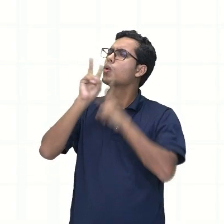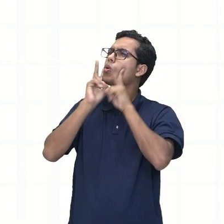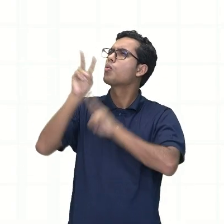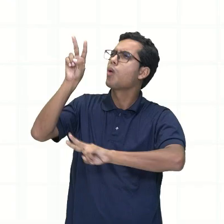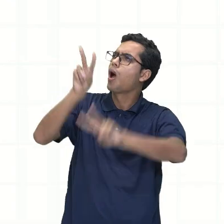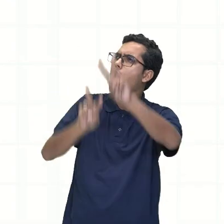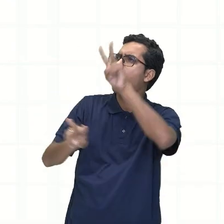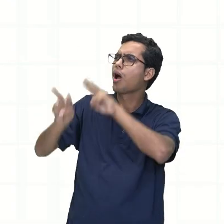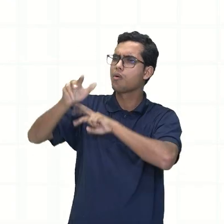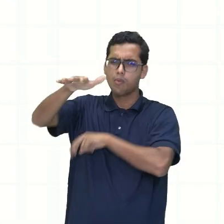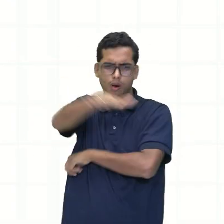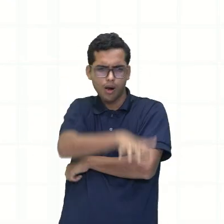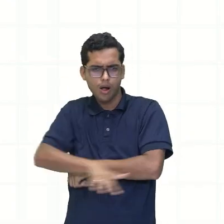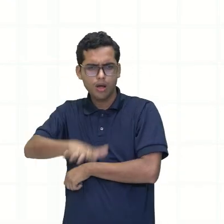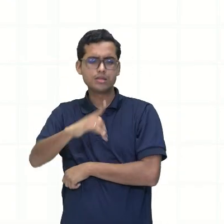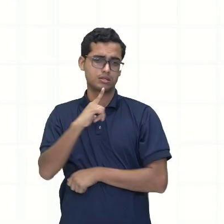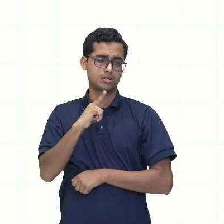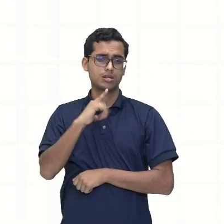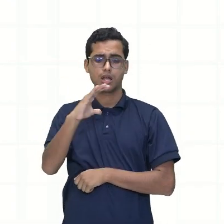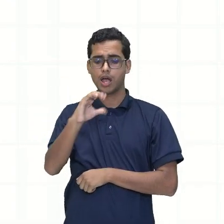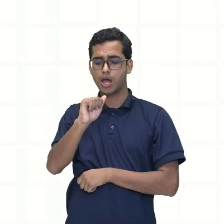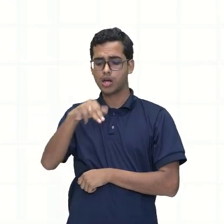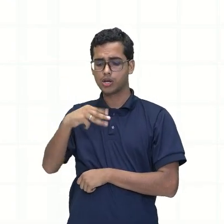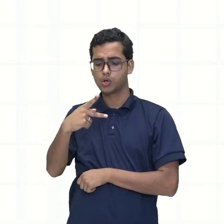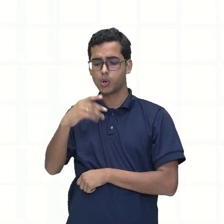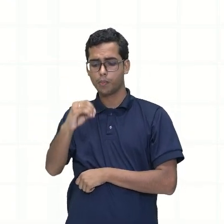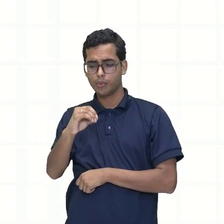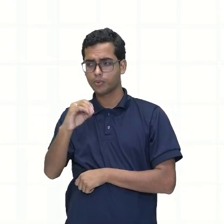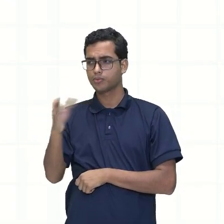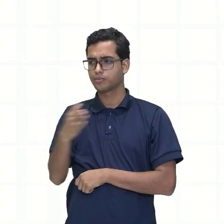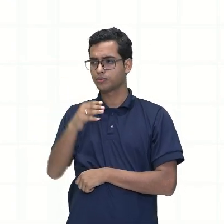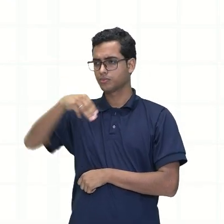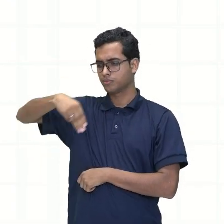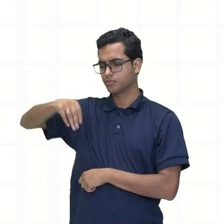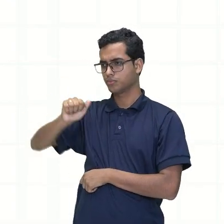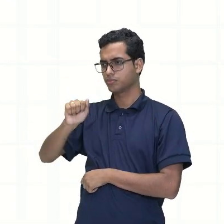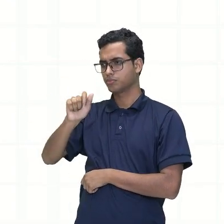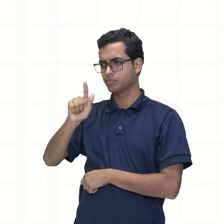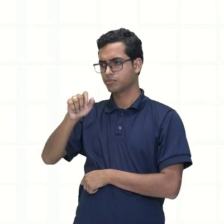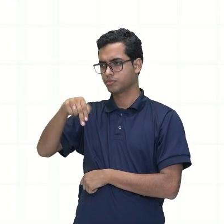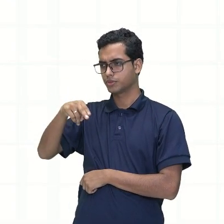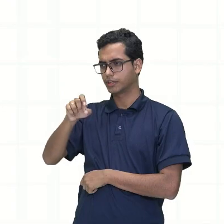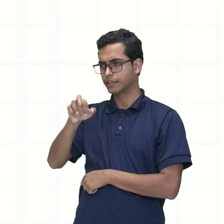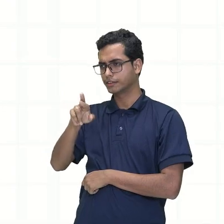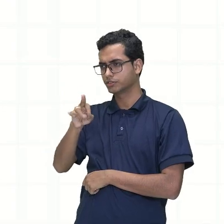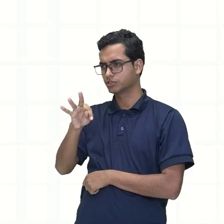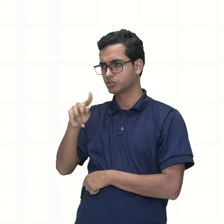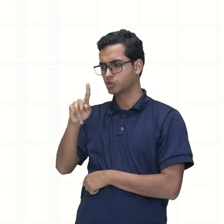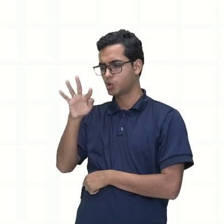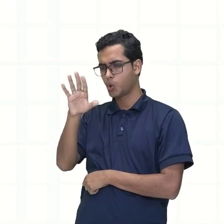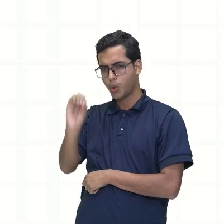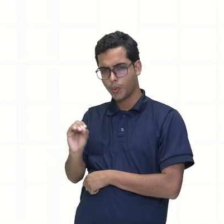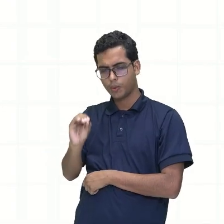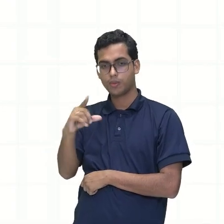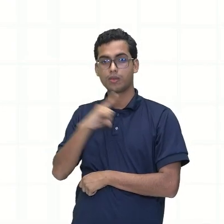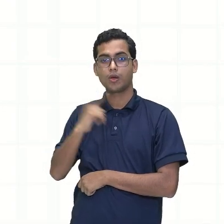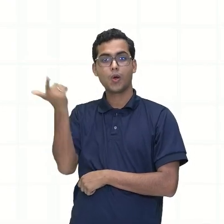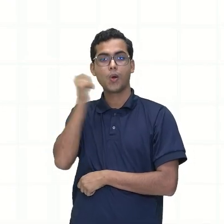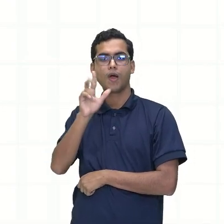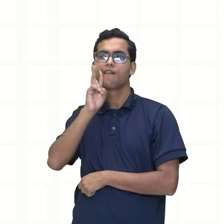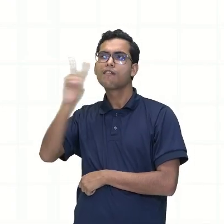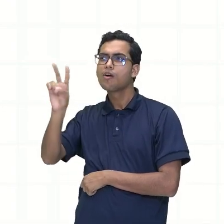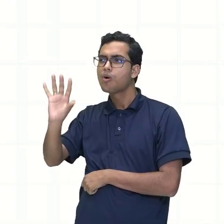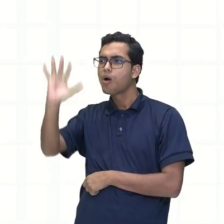professora, sim, o nosso planeta tem um campo magnético, que é visualizado através desse